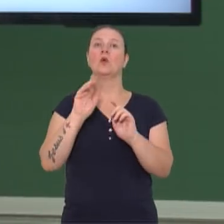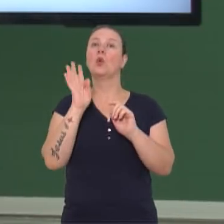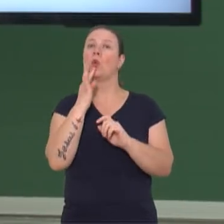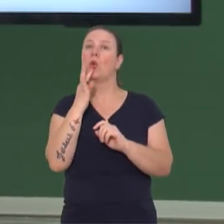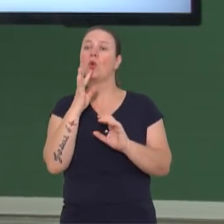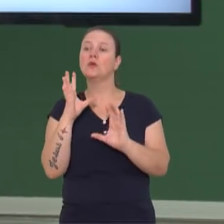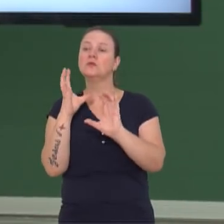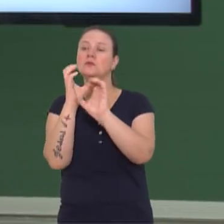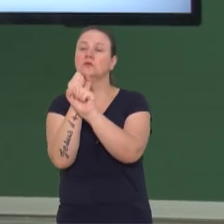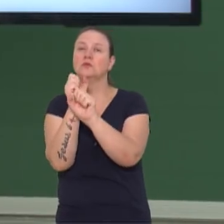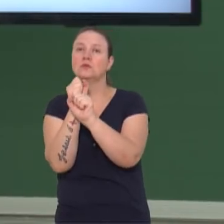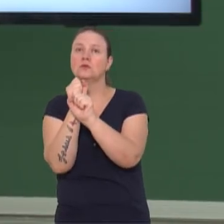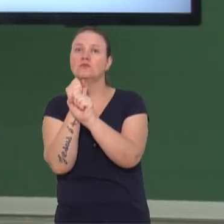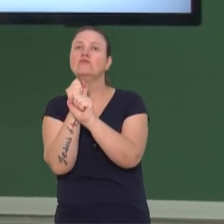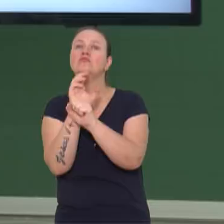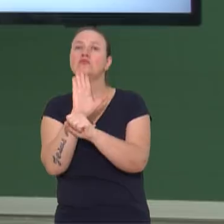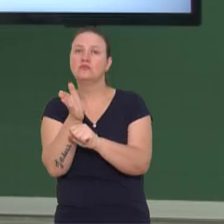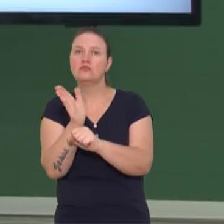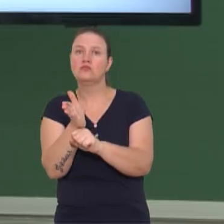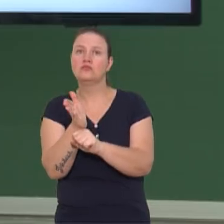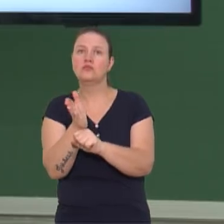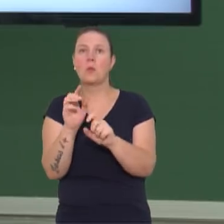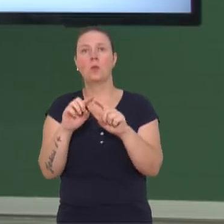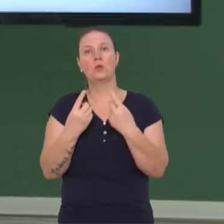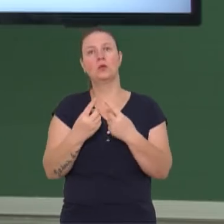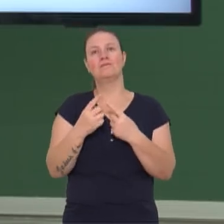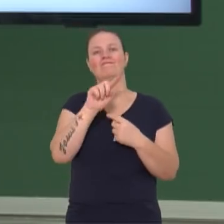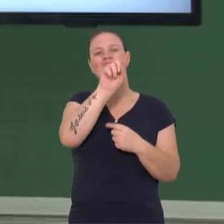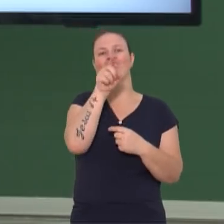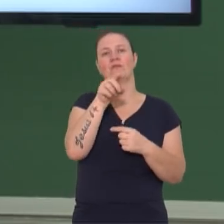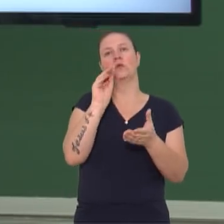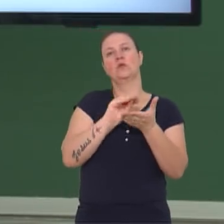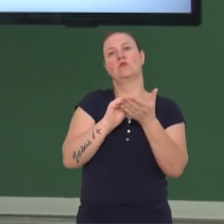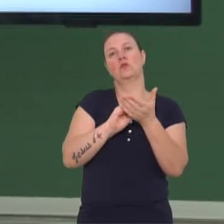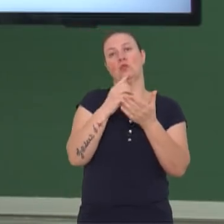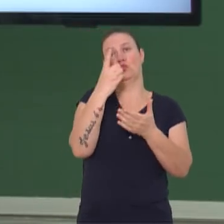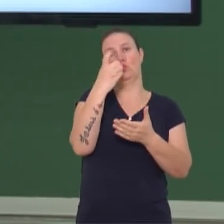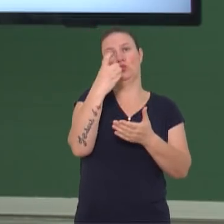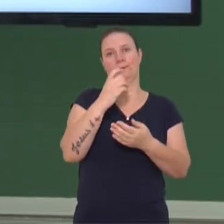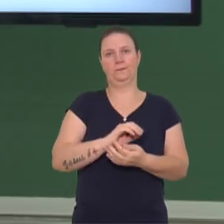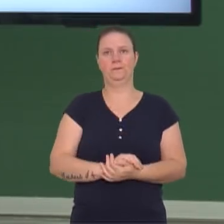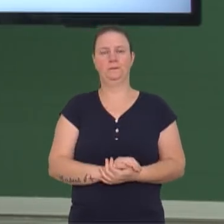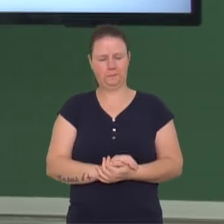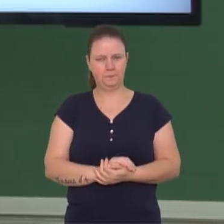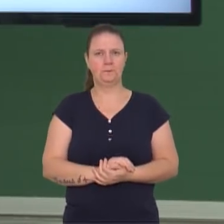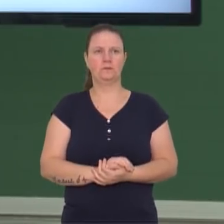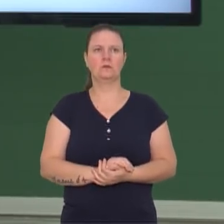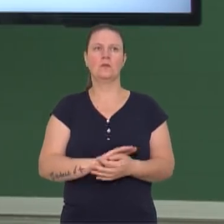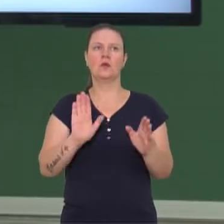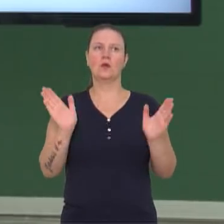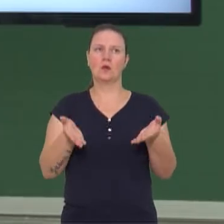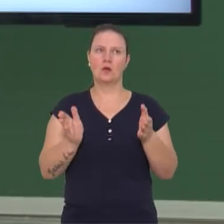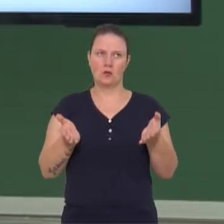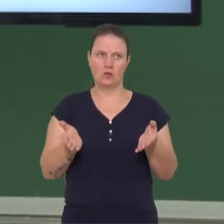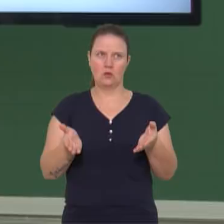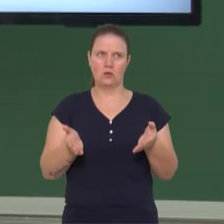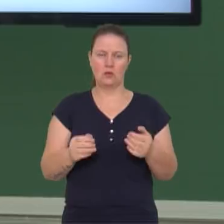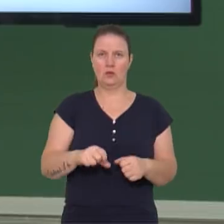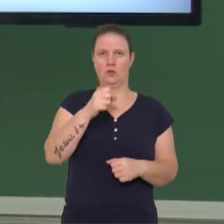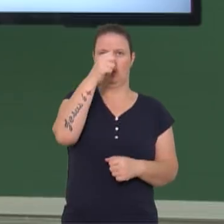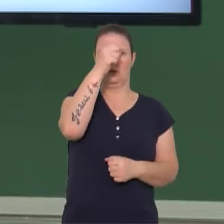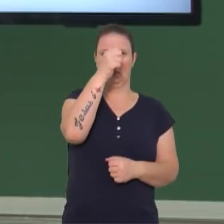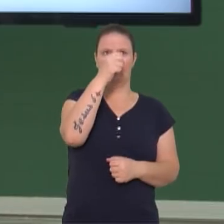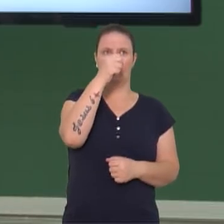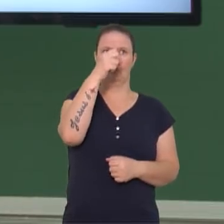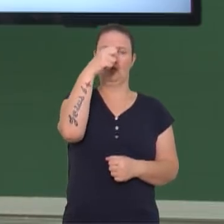soma e desconheço uma das parcelas. Então, o que eu faço primeiro? Junto essas duas, soma